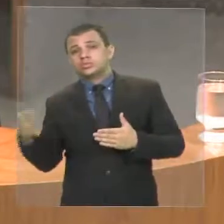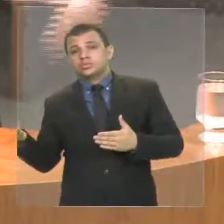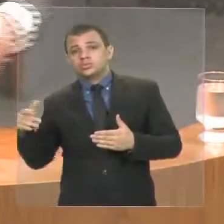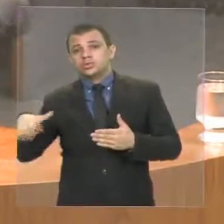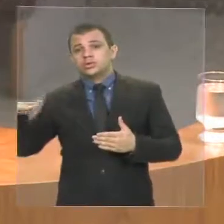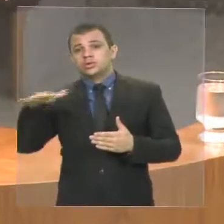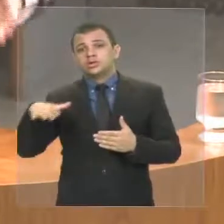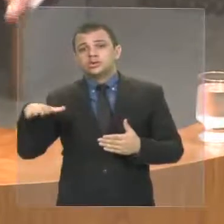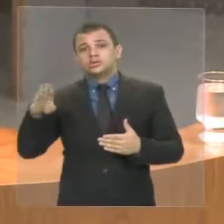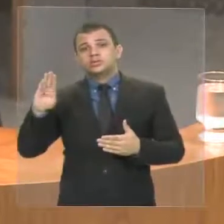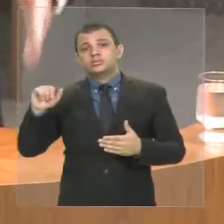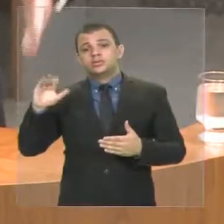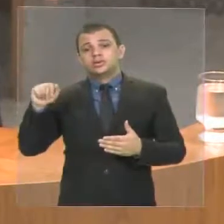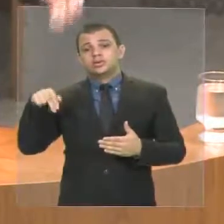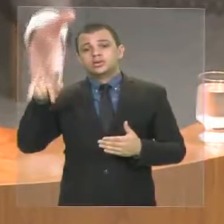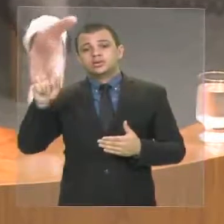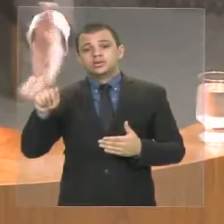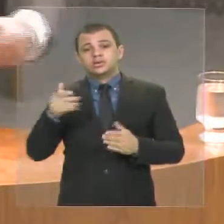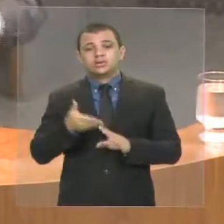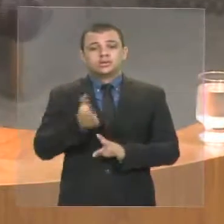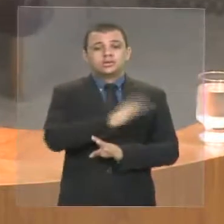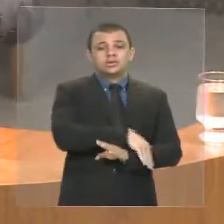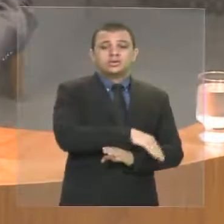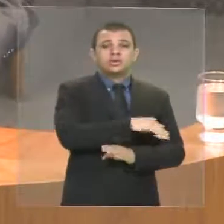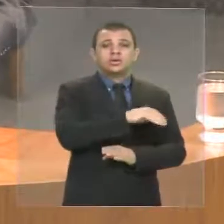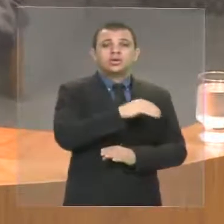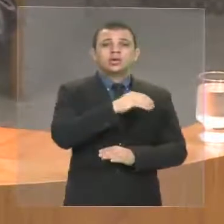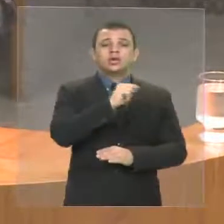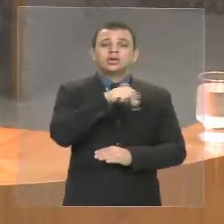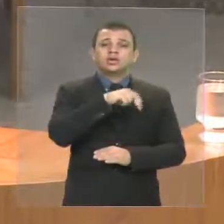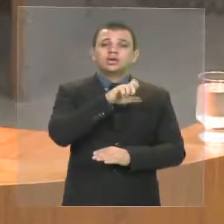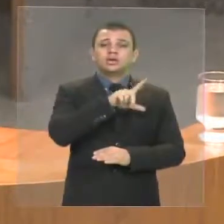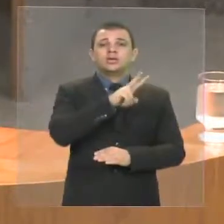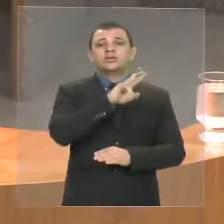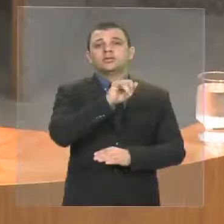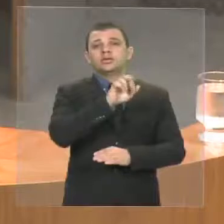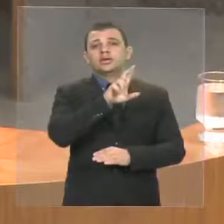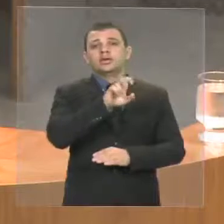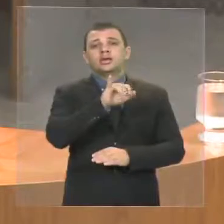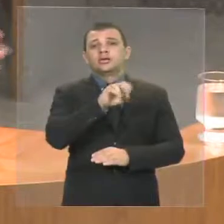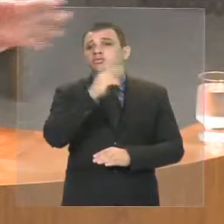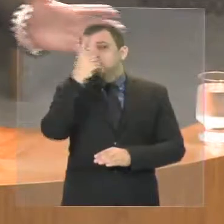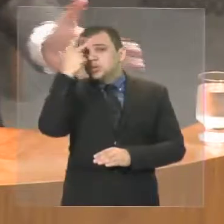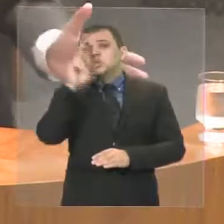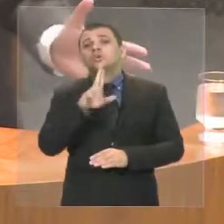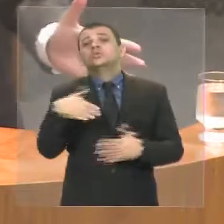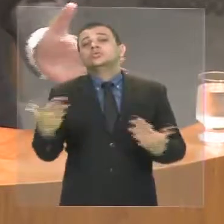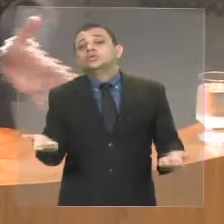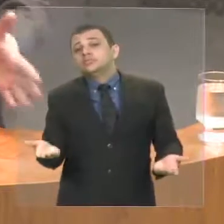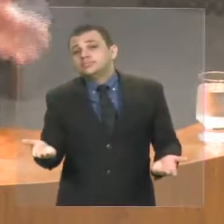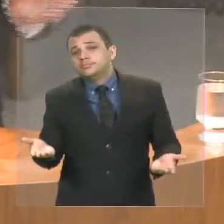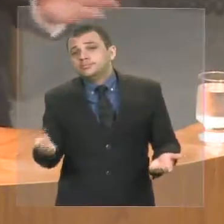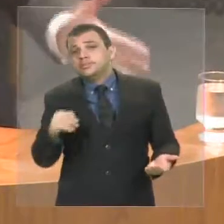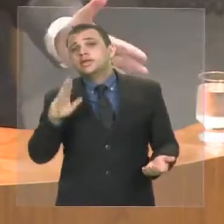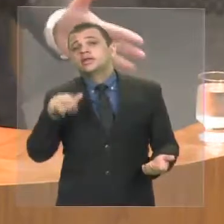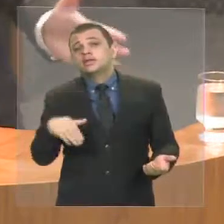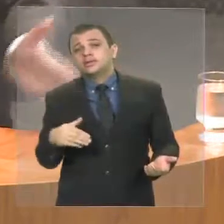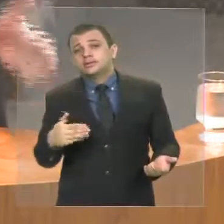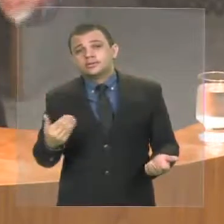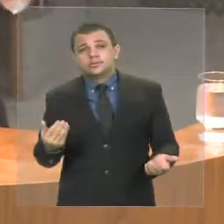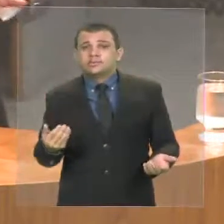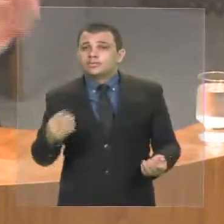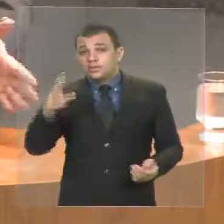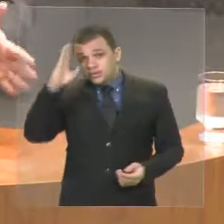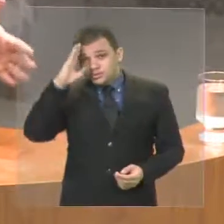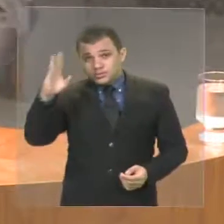anel viário. Quem é que ia andar no VLT? O principal no projeto de mobilidade urbana não é o veículo. Pode ser o metrô, pode